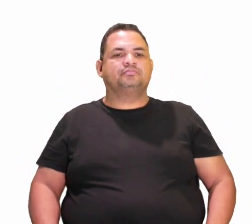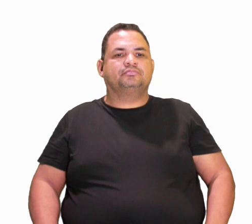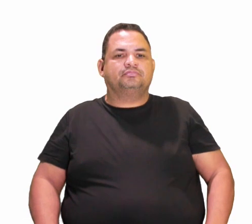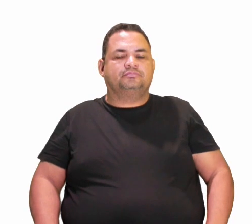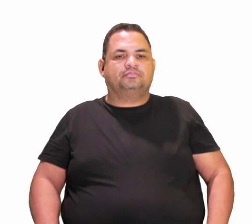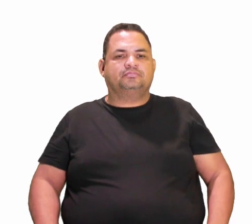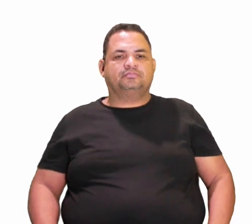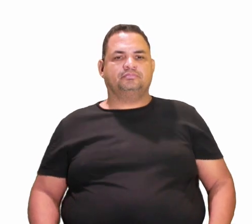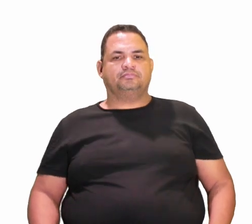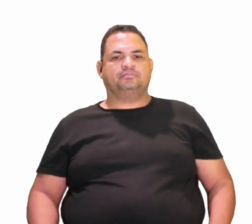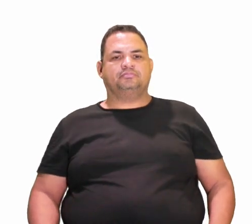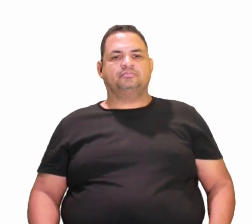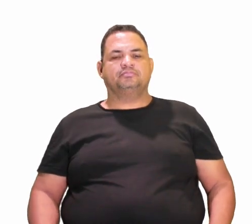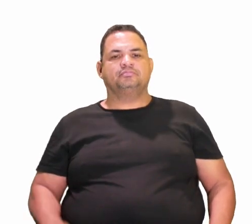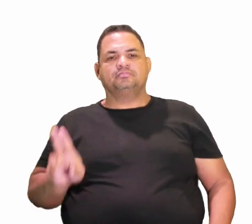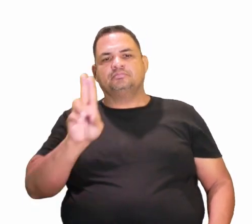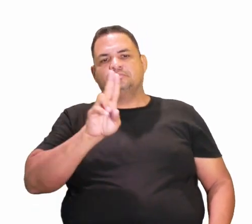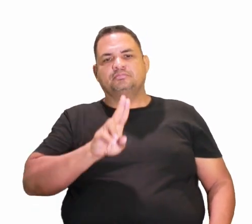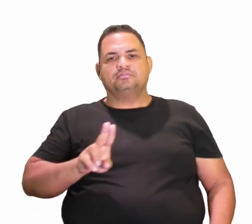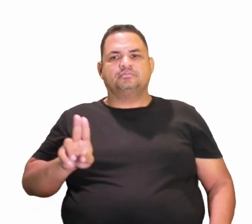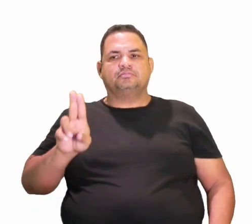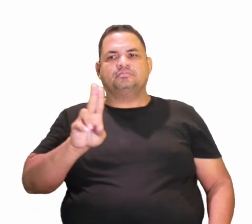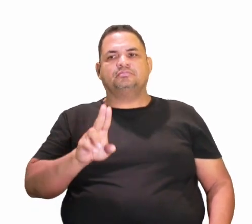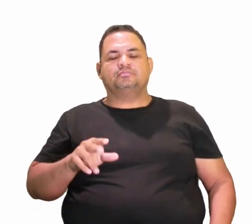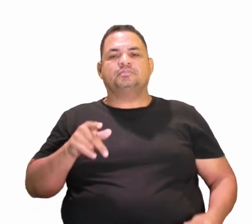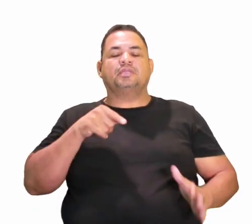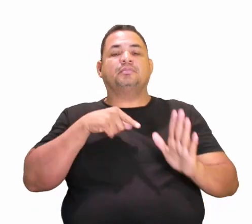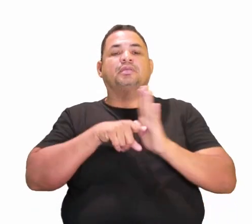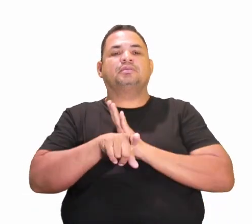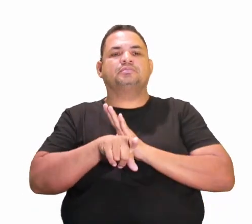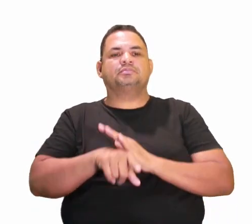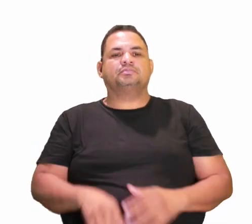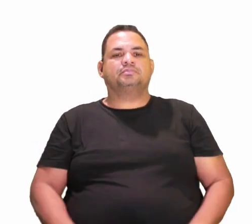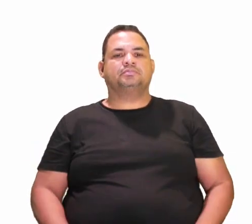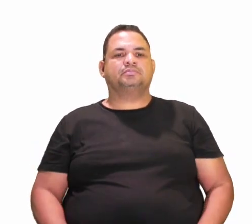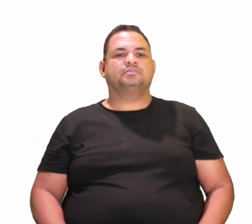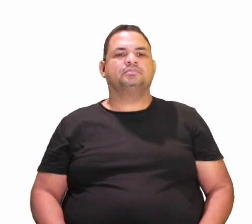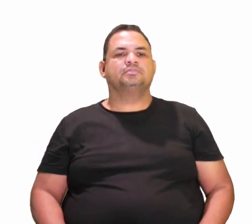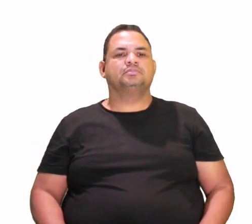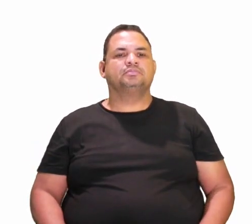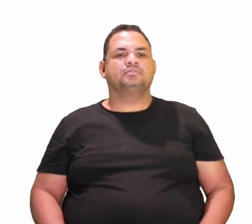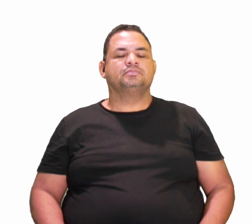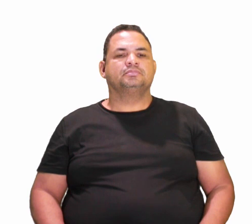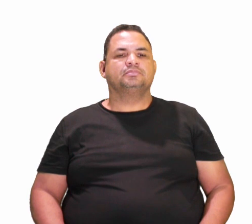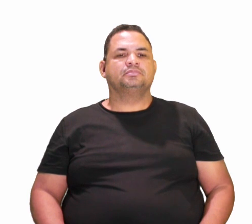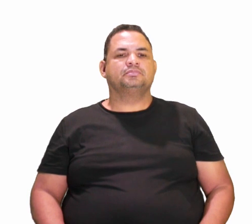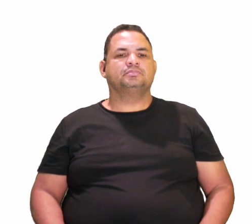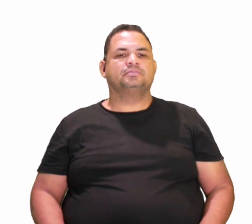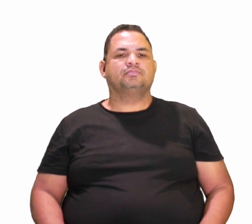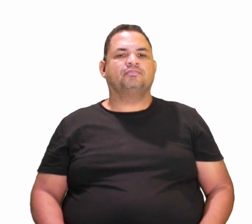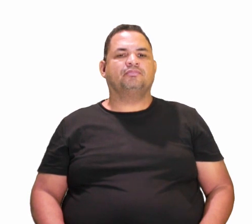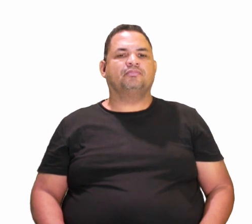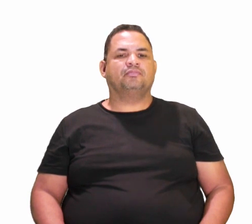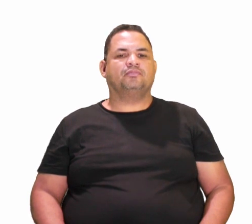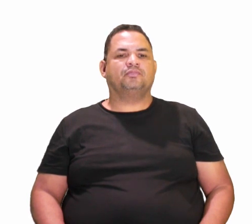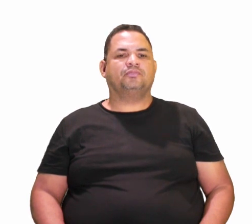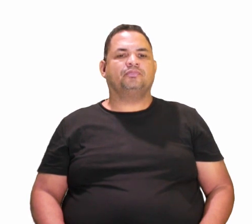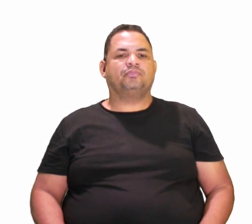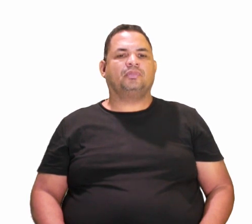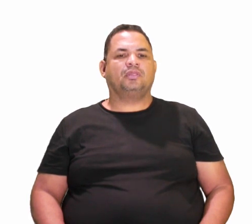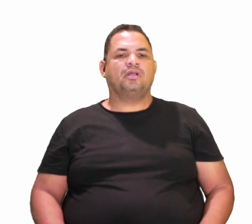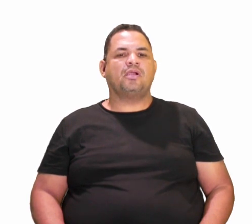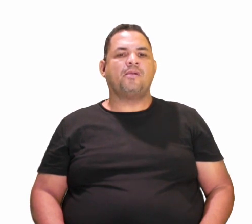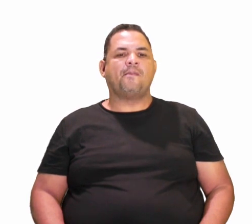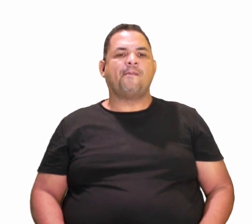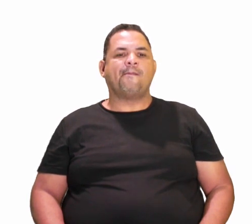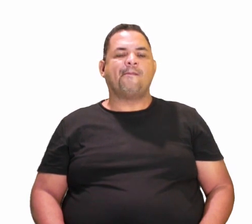da celebração, eu vou usar a seguinte pergunta. When is e a celebração logo depois.